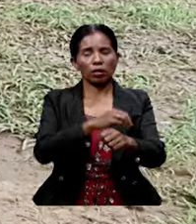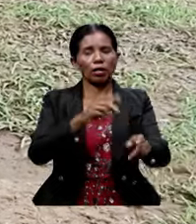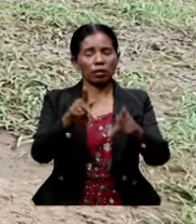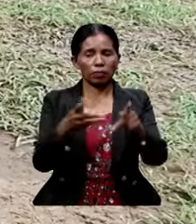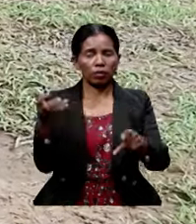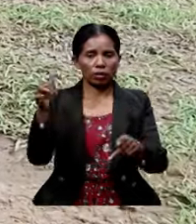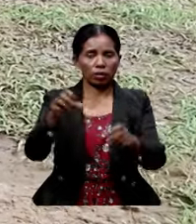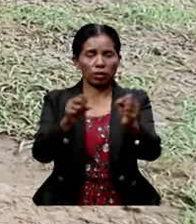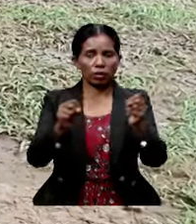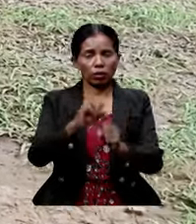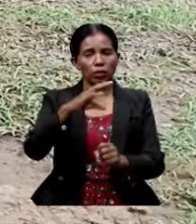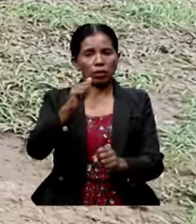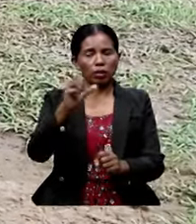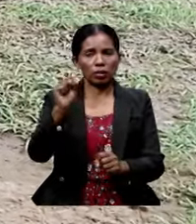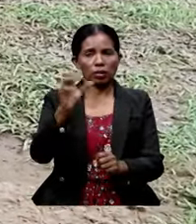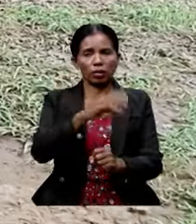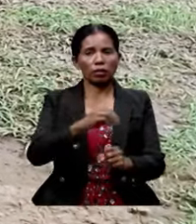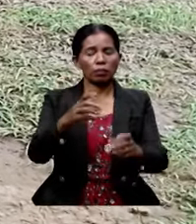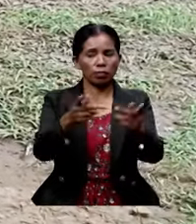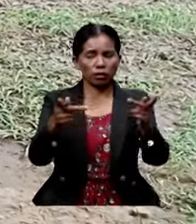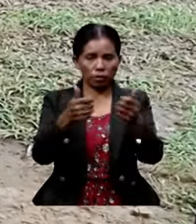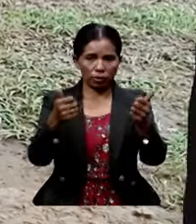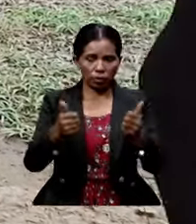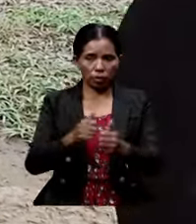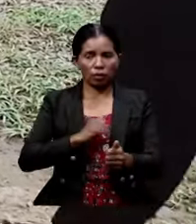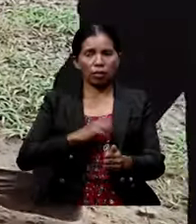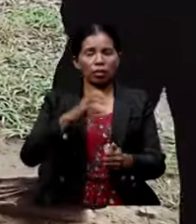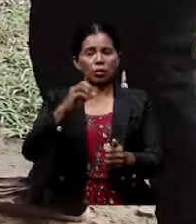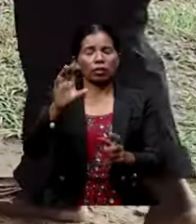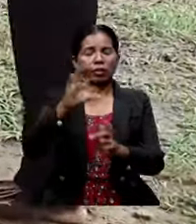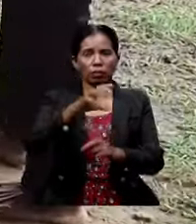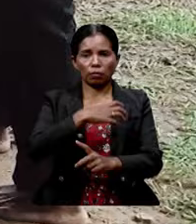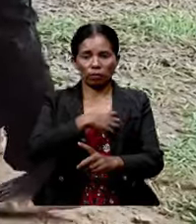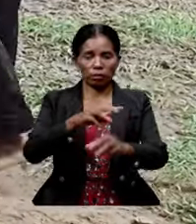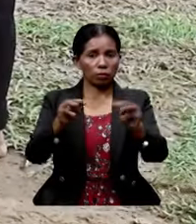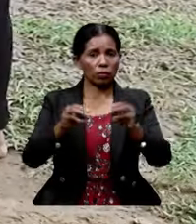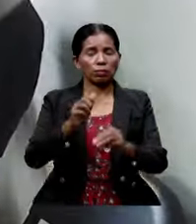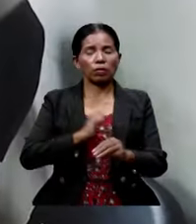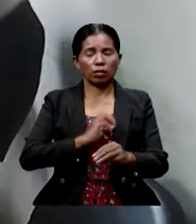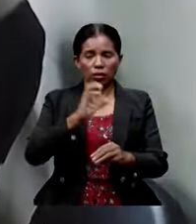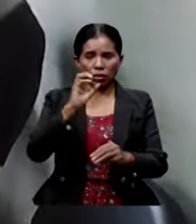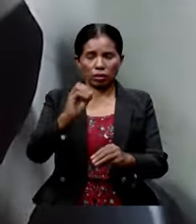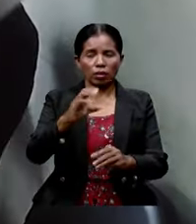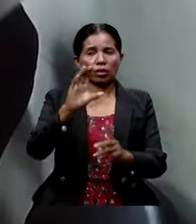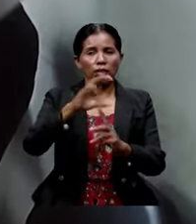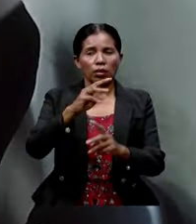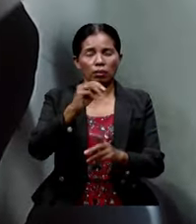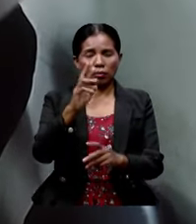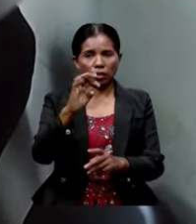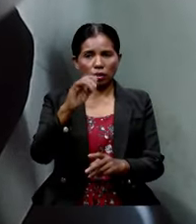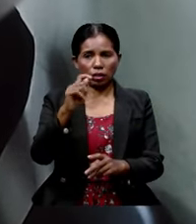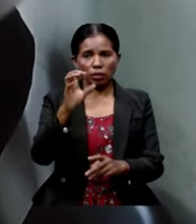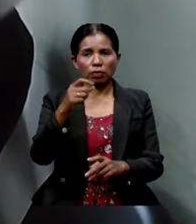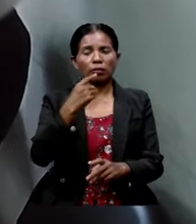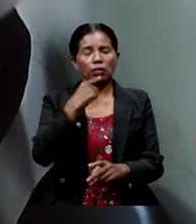e a Suku Casa, posto administrativo Ainaro. Comandante trânsito município Ainaro, Sargento Sefi Marito Coelho